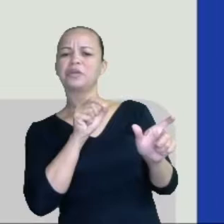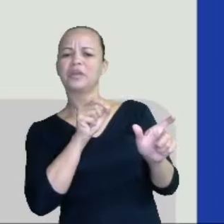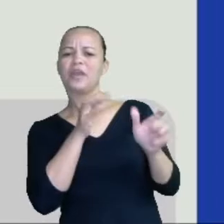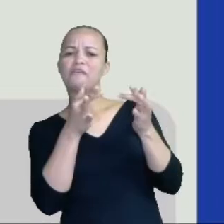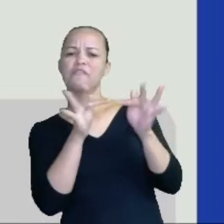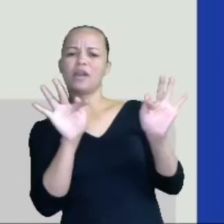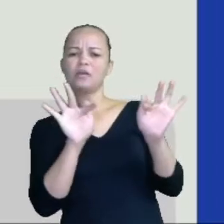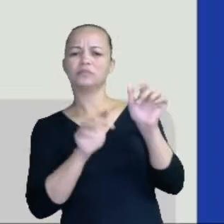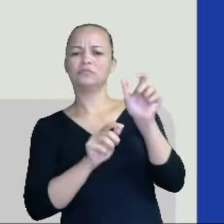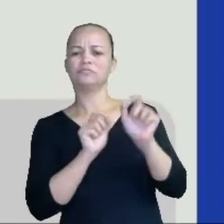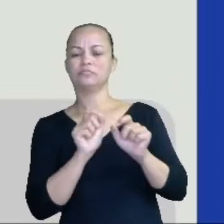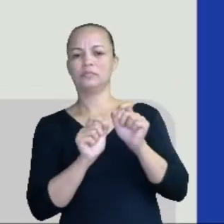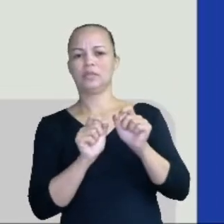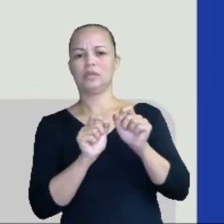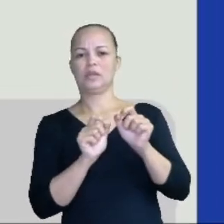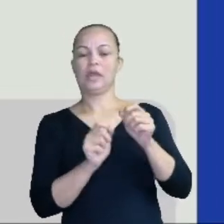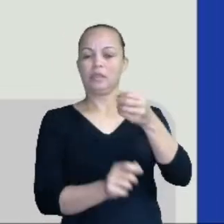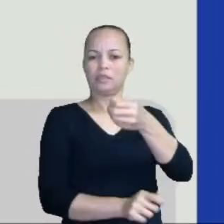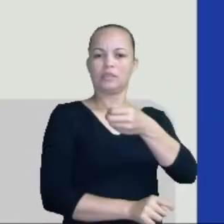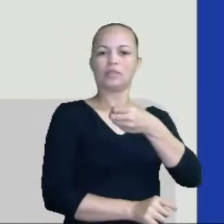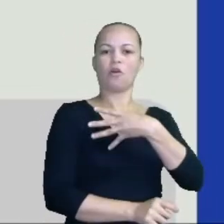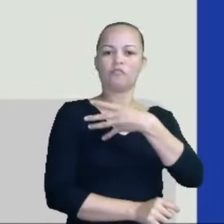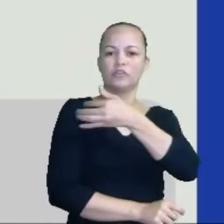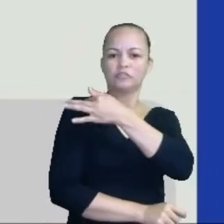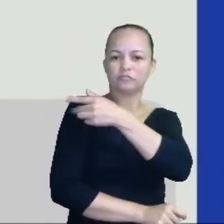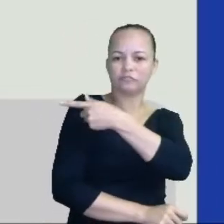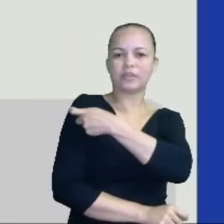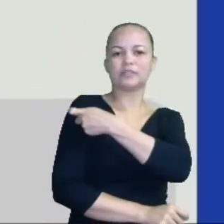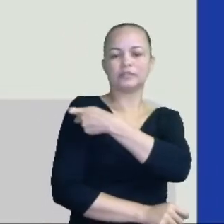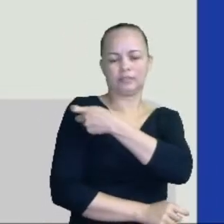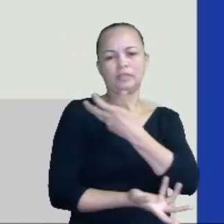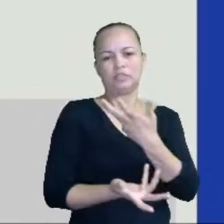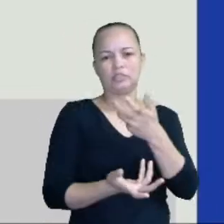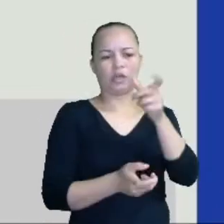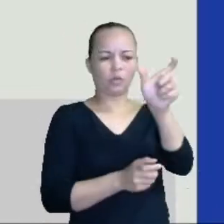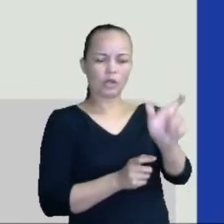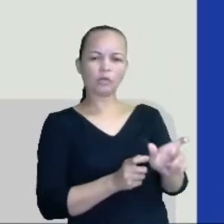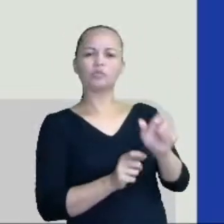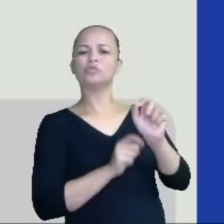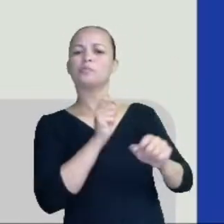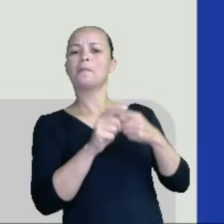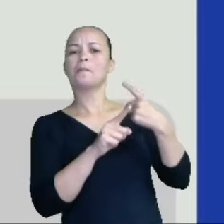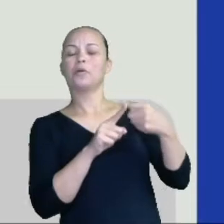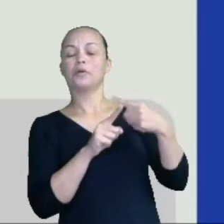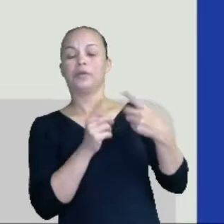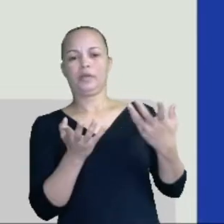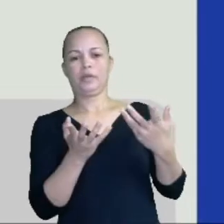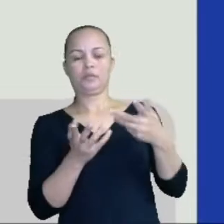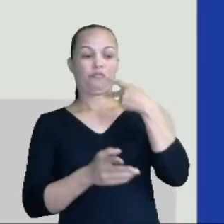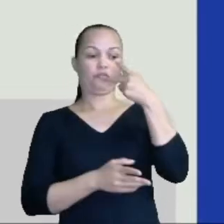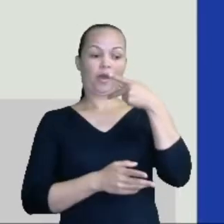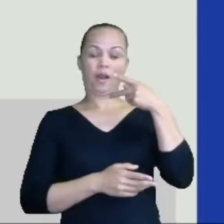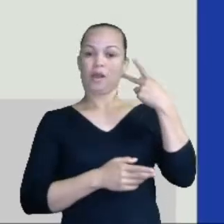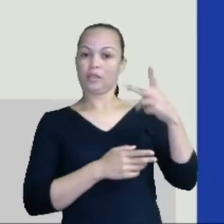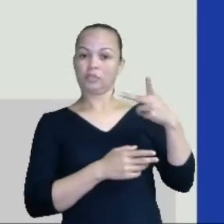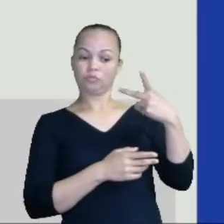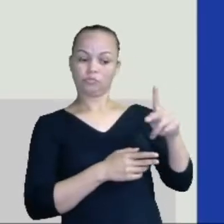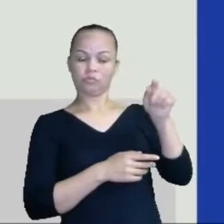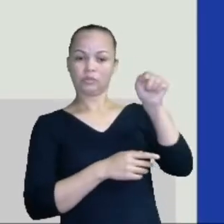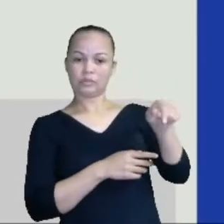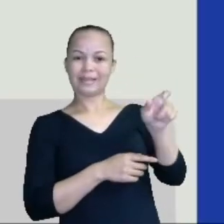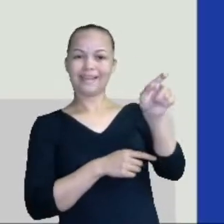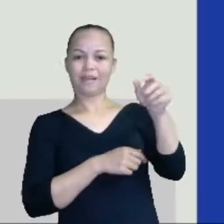dessa frase é novas vacinas. E por que ele é o sujeito? Porque eu estou falando a respeito das